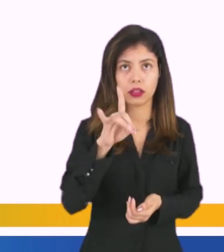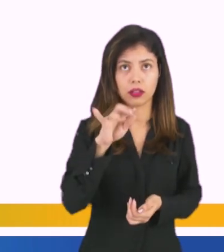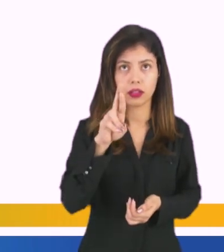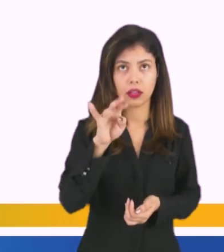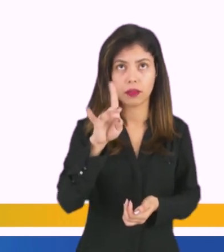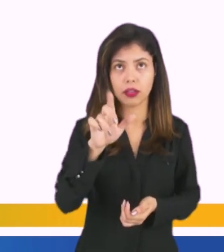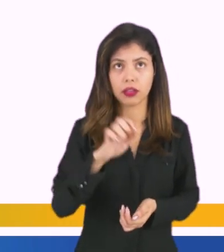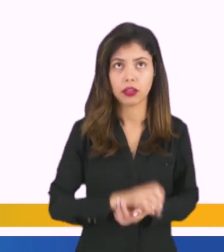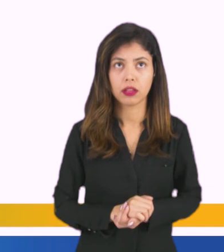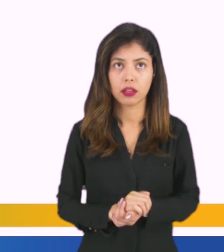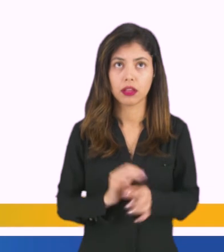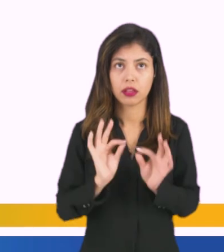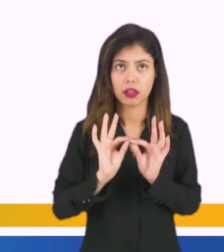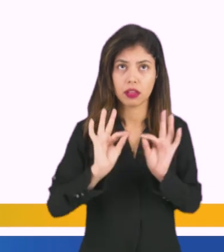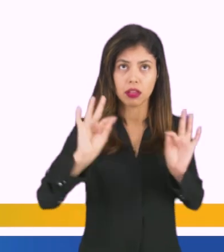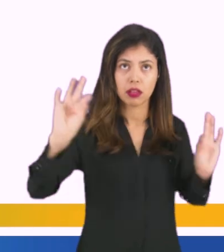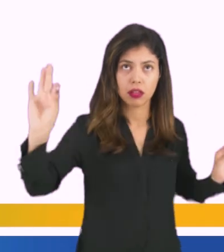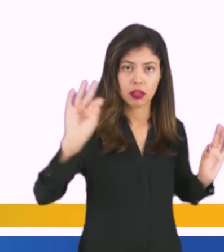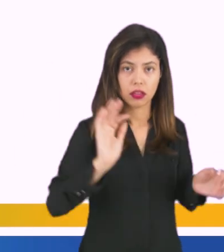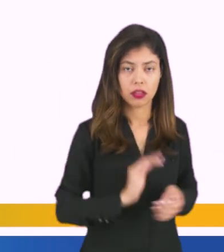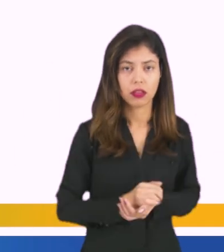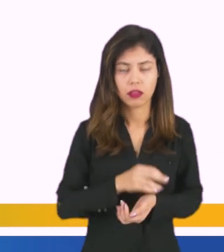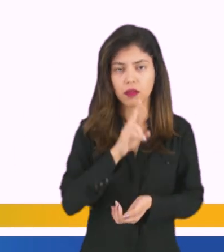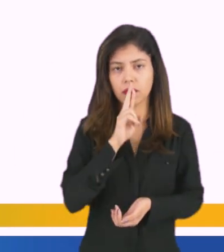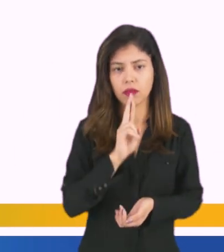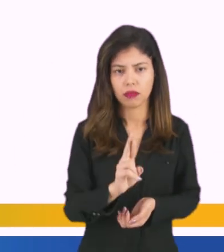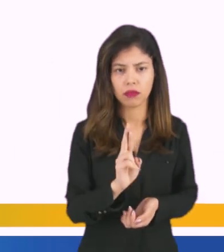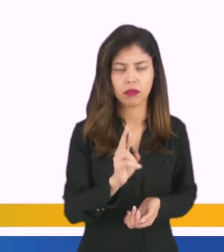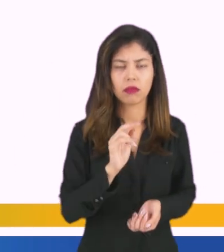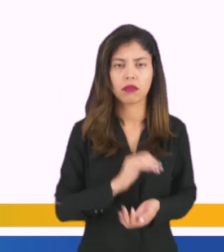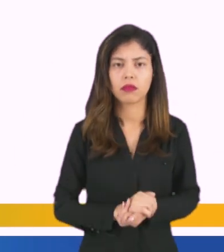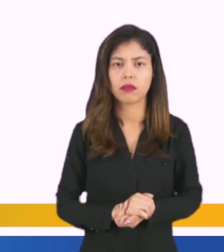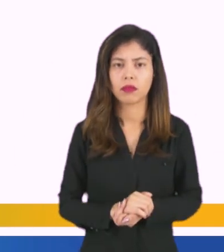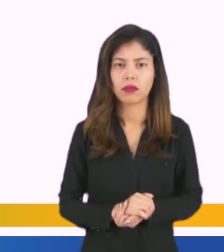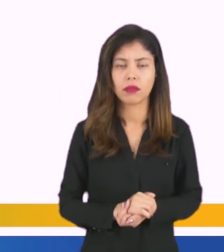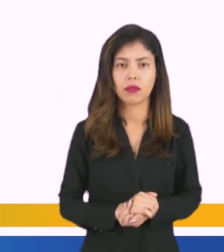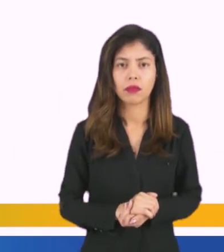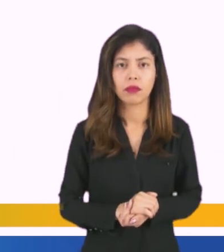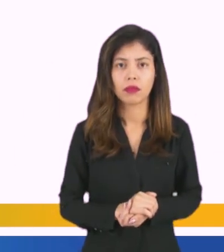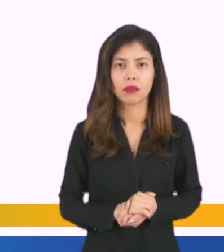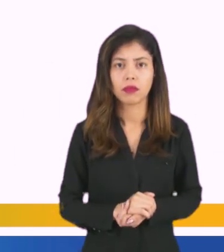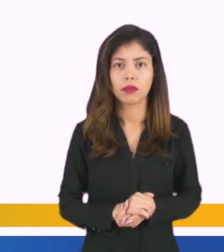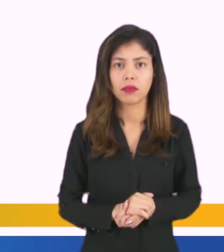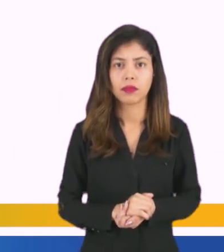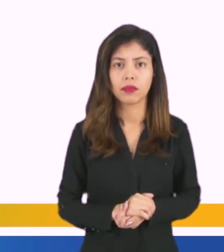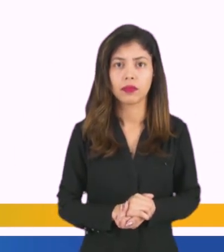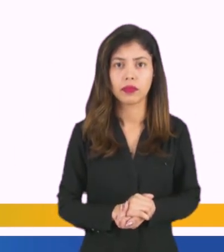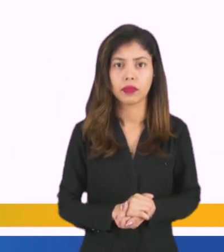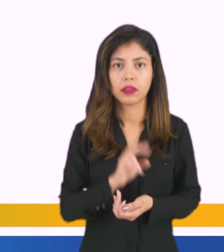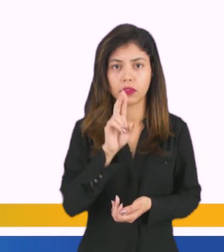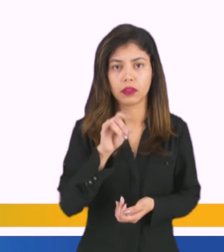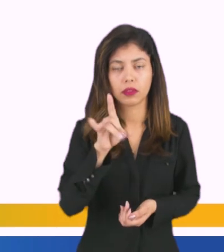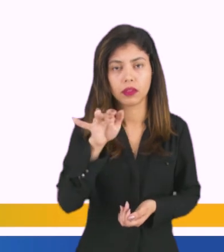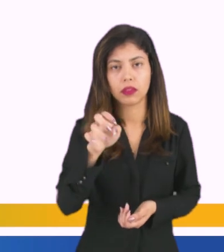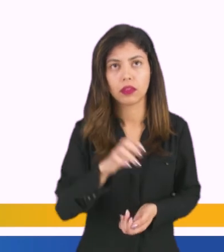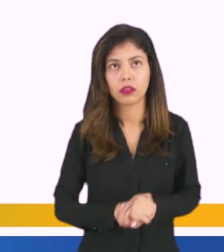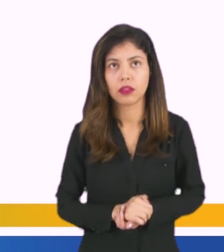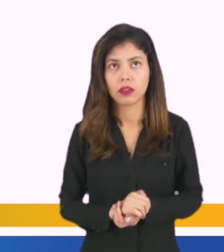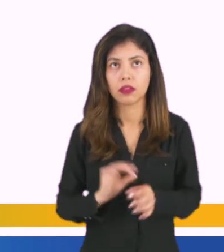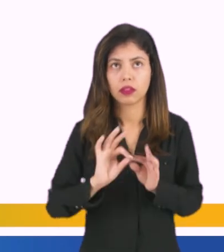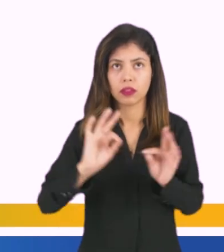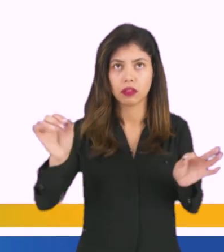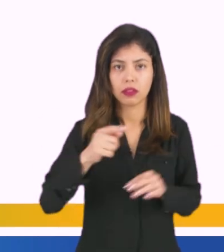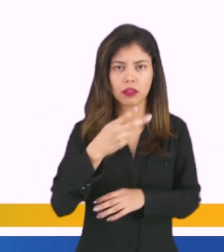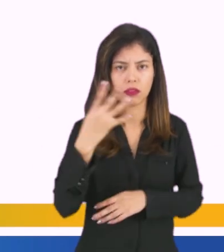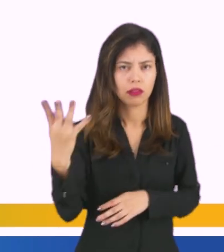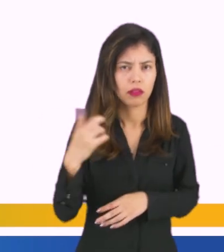poder medir, é possível calcular, se você estabelecer uma unidade de medida, uma